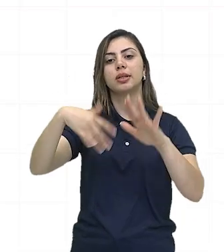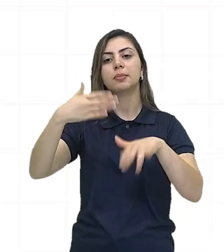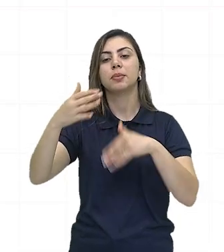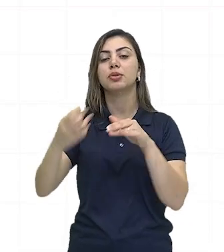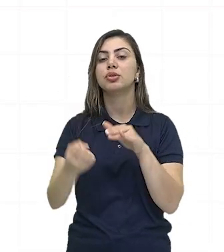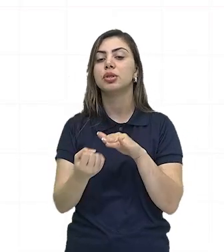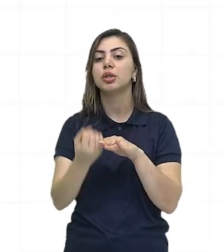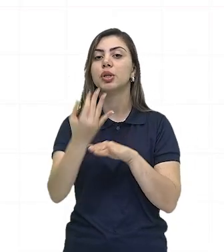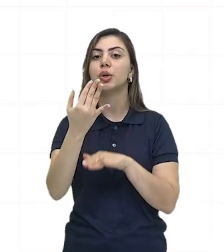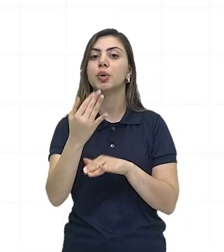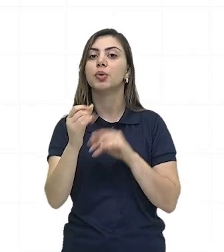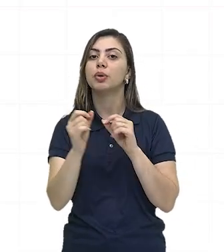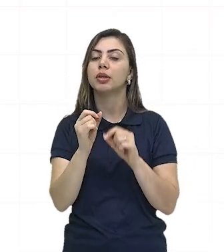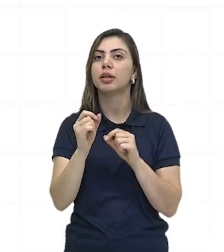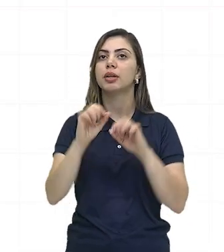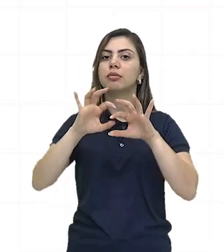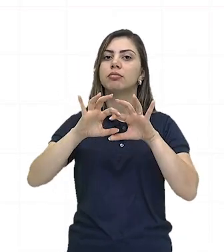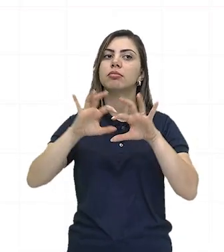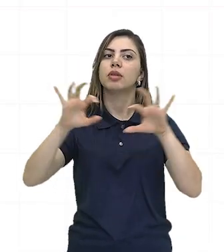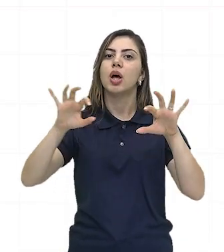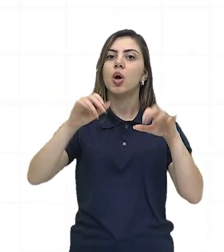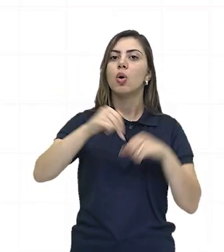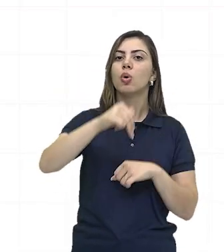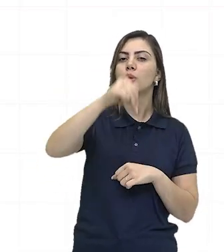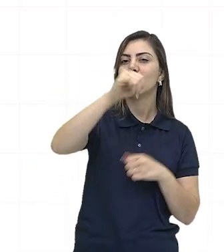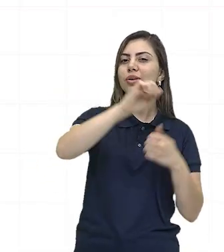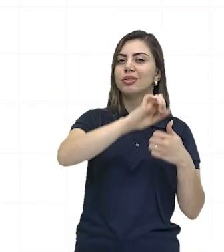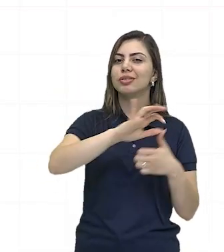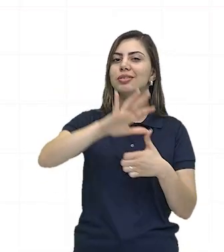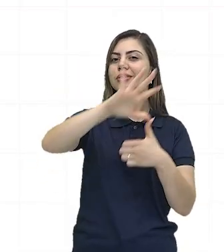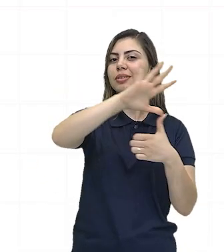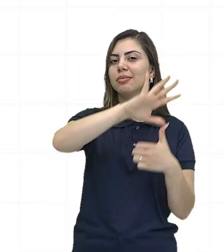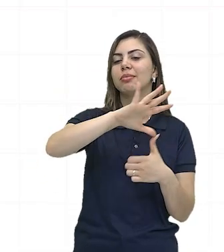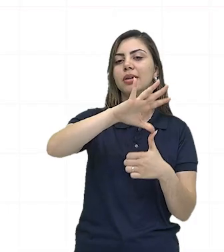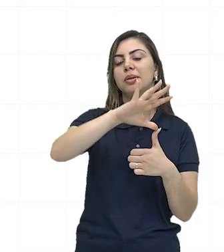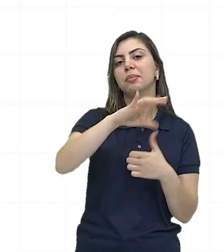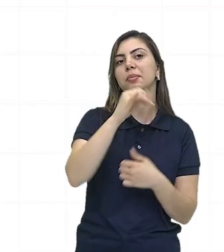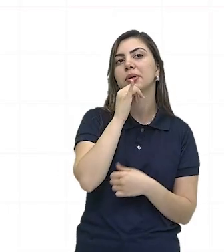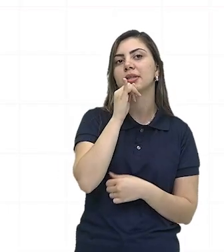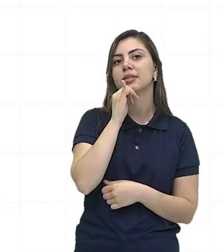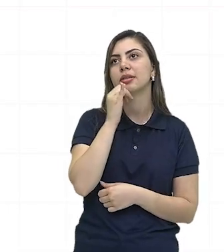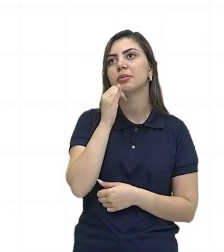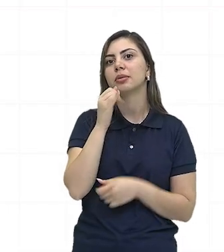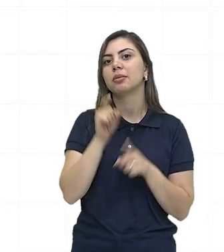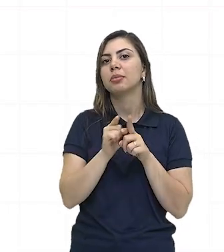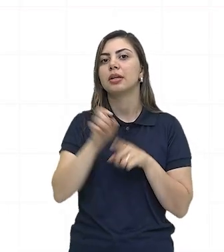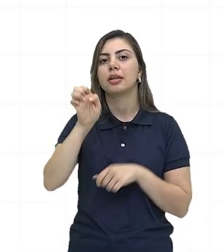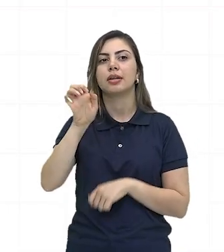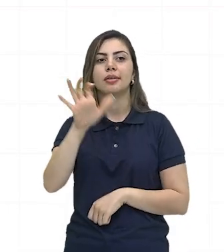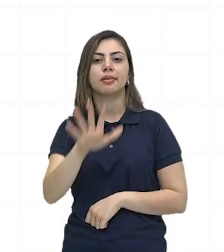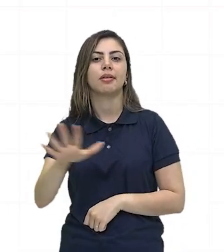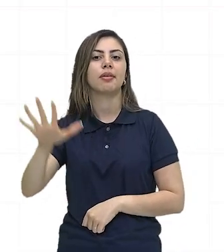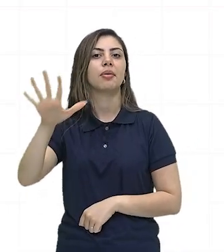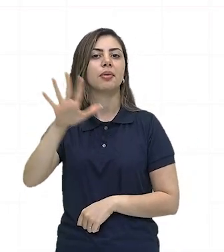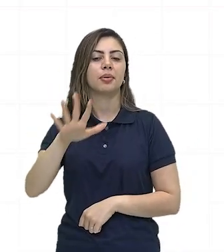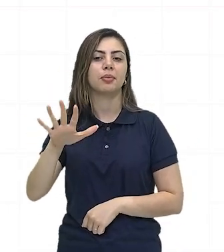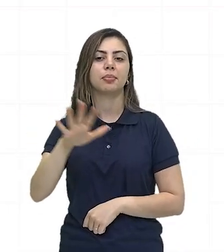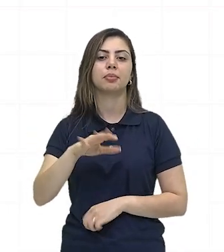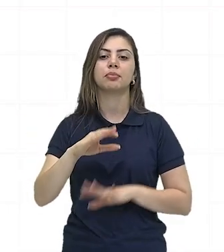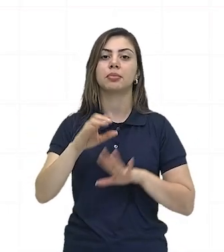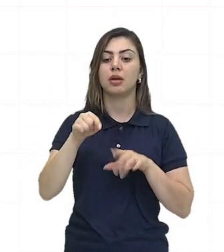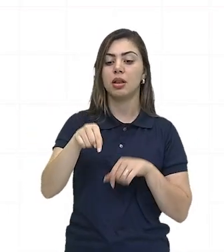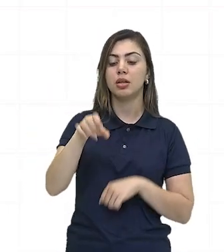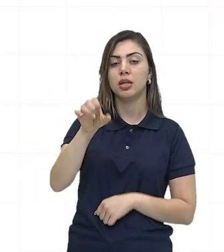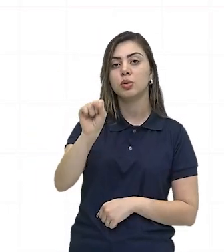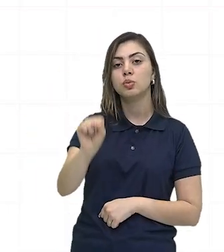estão na América do Norte, como a Europa, por exemplo. E o continente Gondwana, que mais